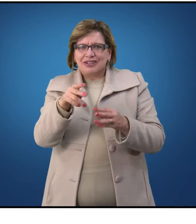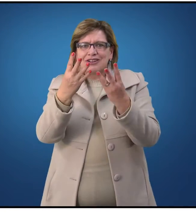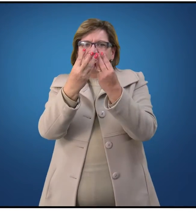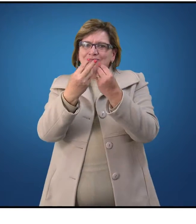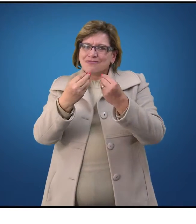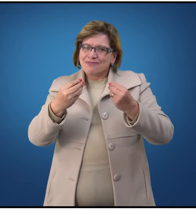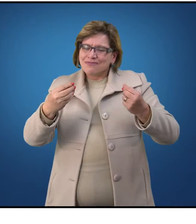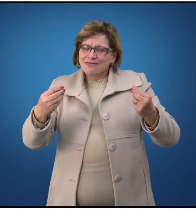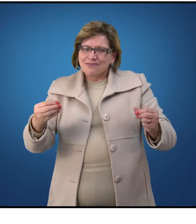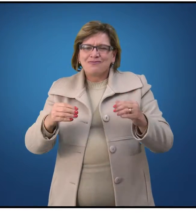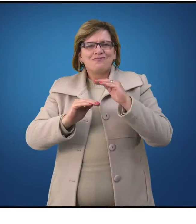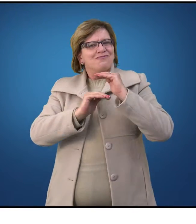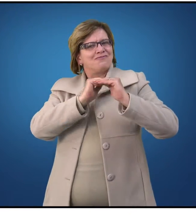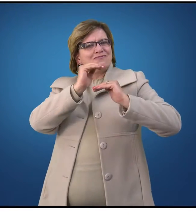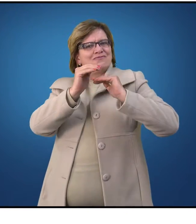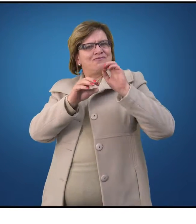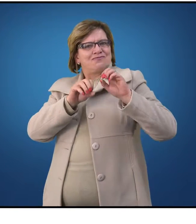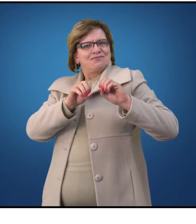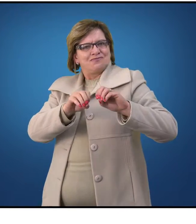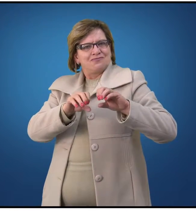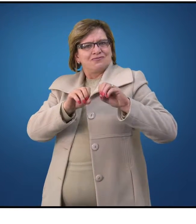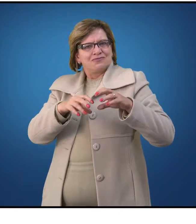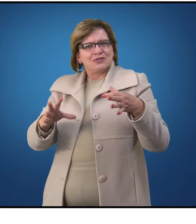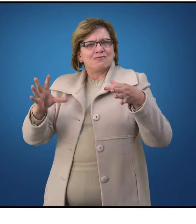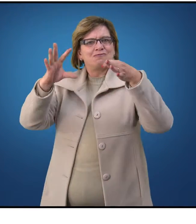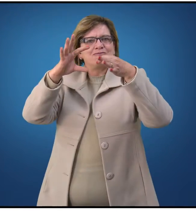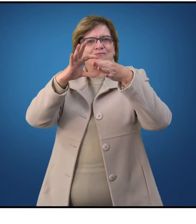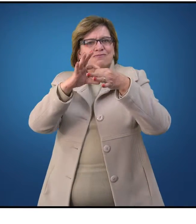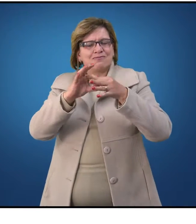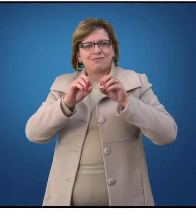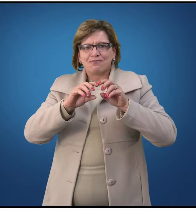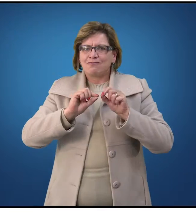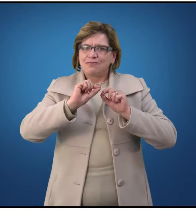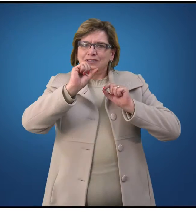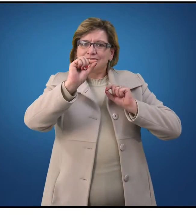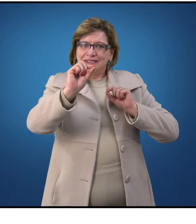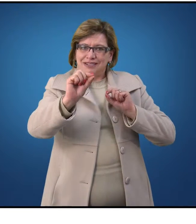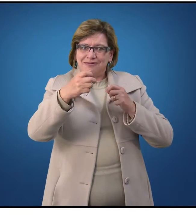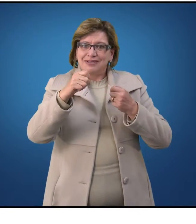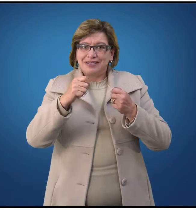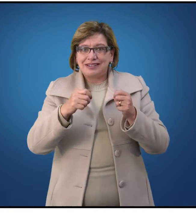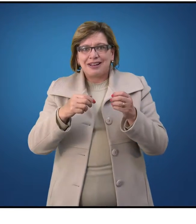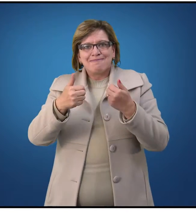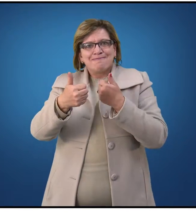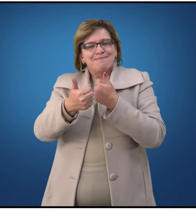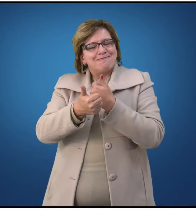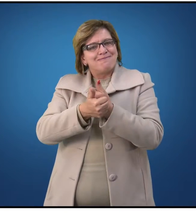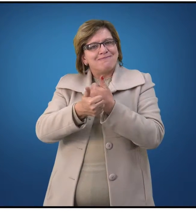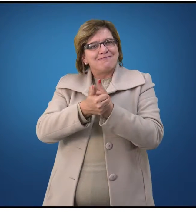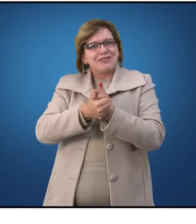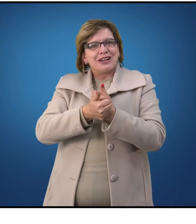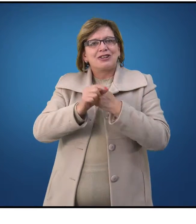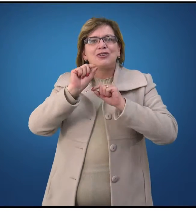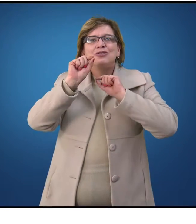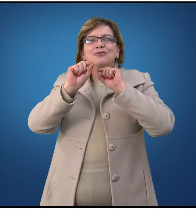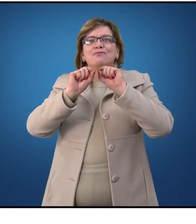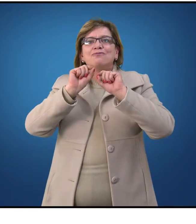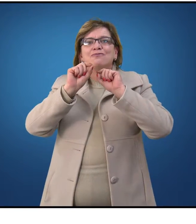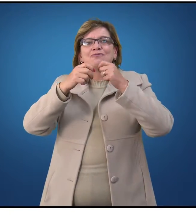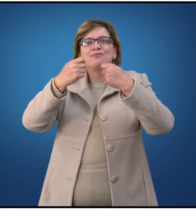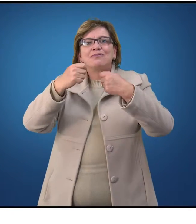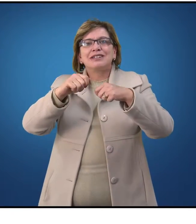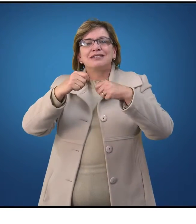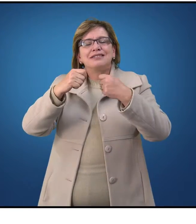processo educativo vinculado à educação à distância esteja cada vez mais próximo de quem das reais